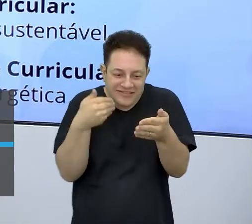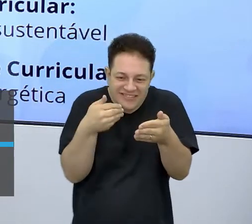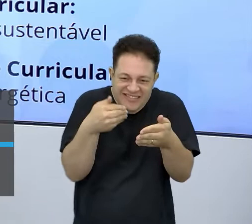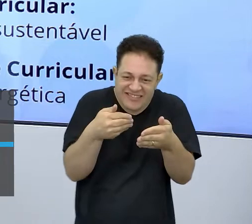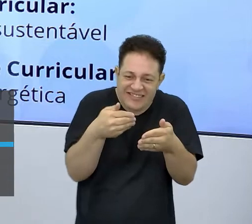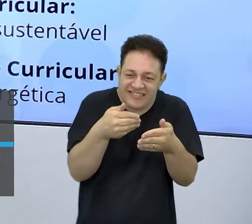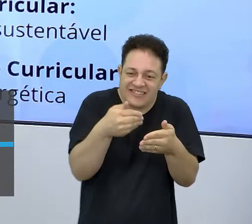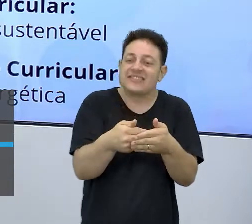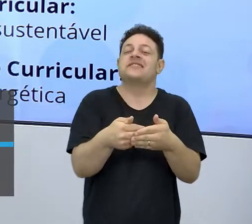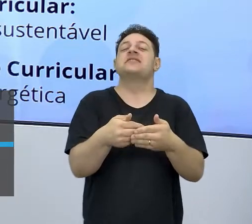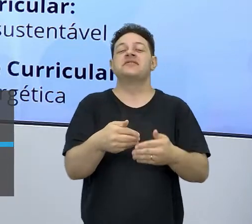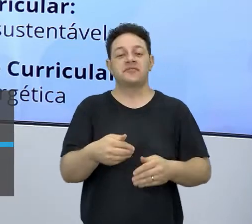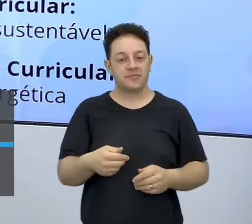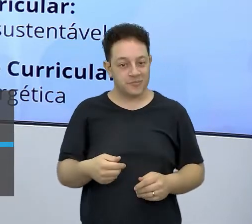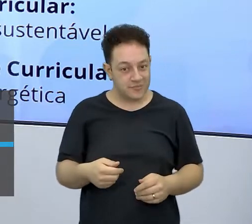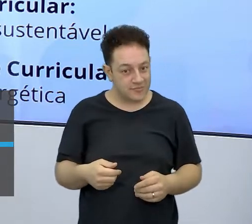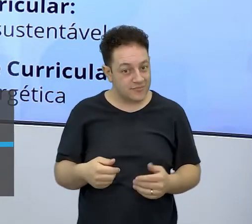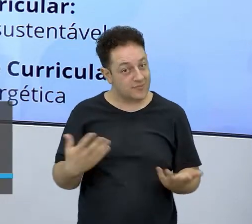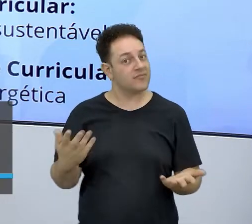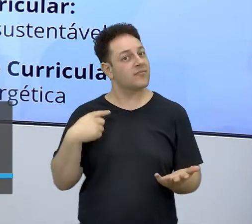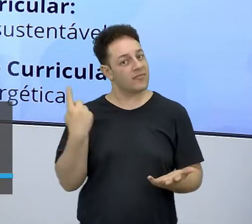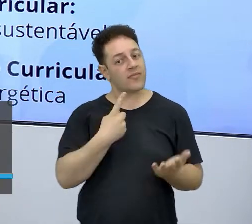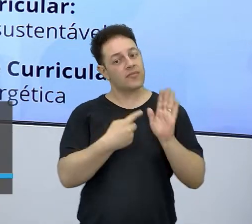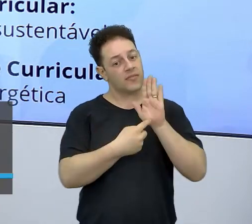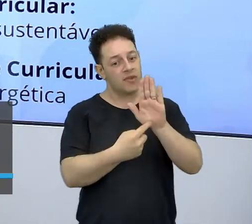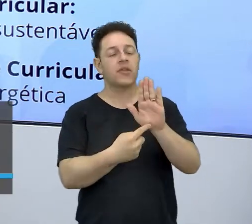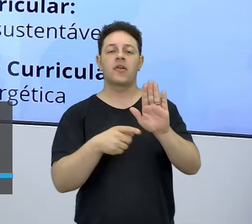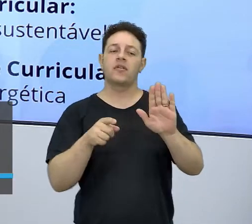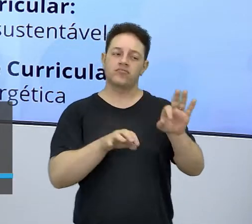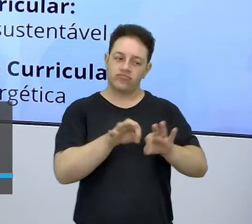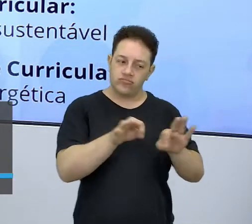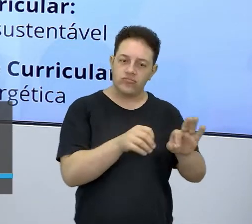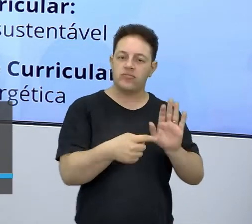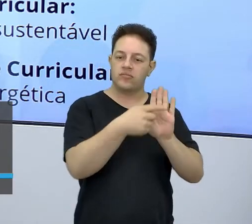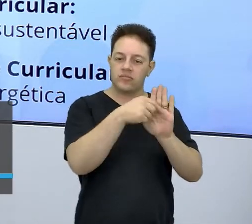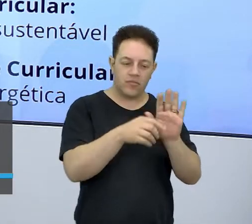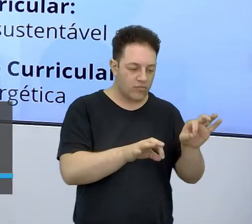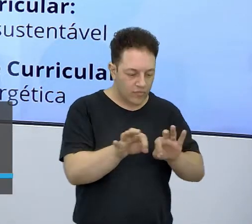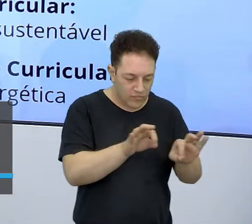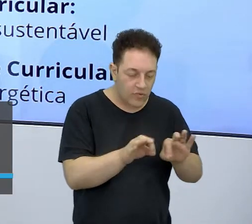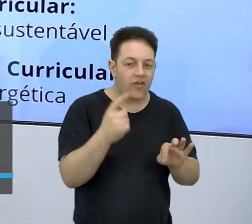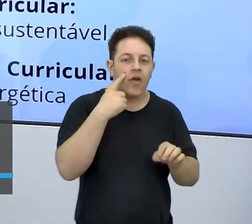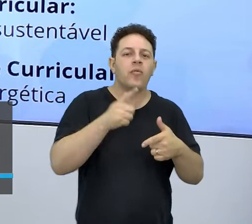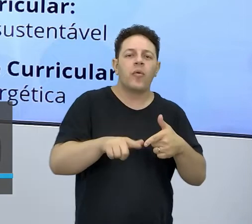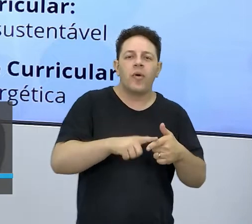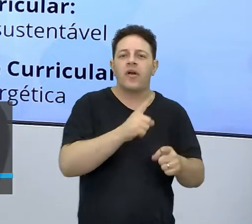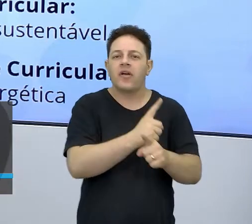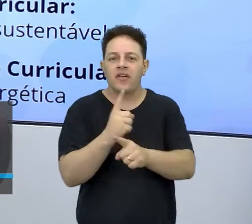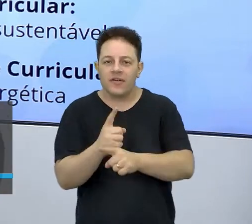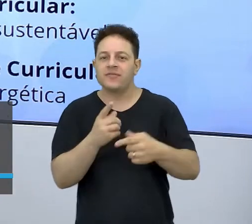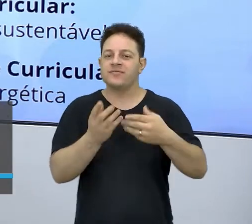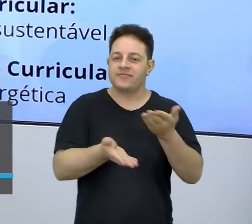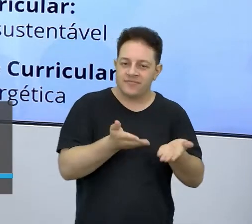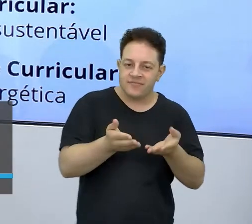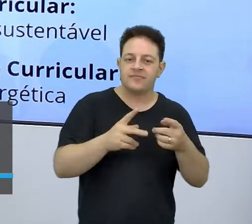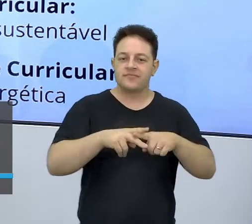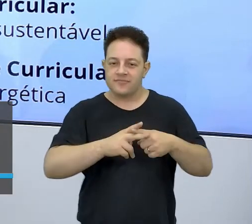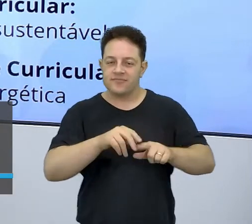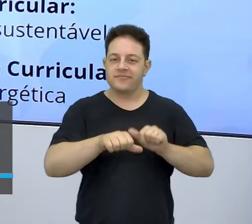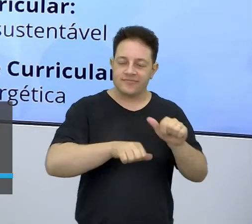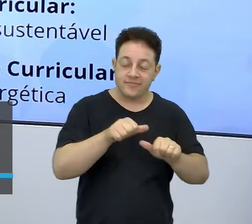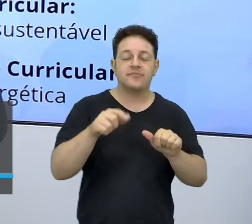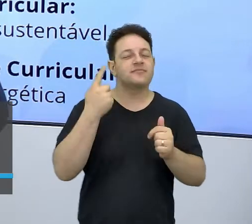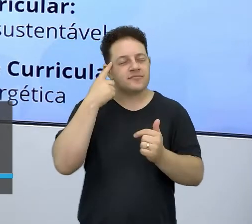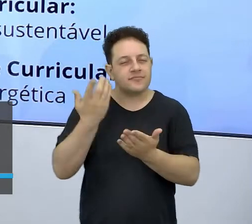culminantes aí para a gente apresentar o nosso protótipo, tratar aí dos nossos problemas. A gente teve uma aula passada aí